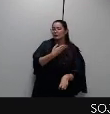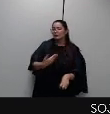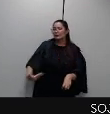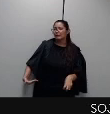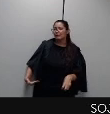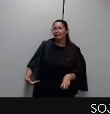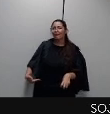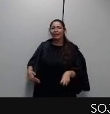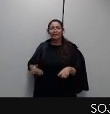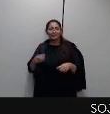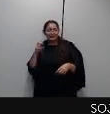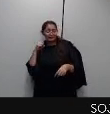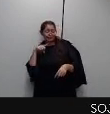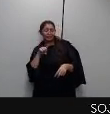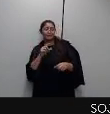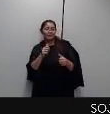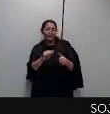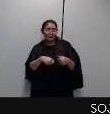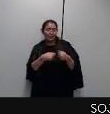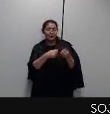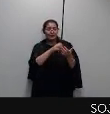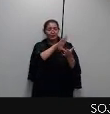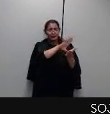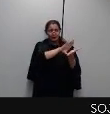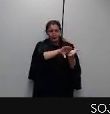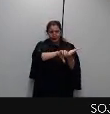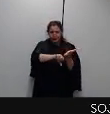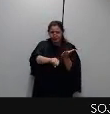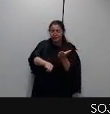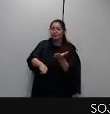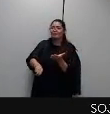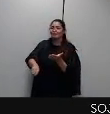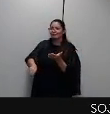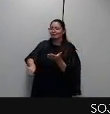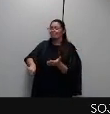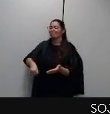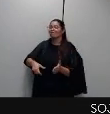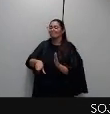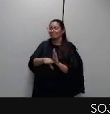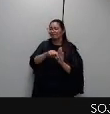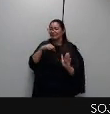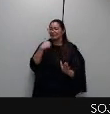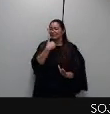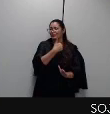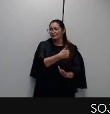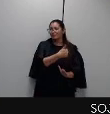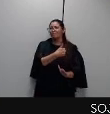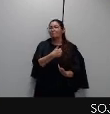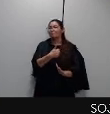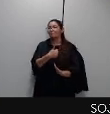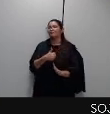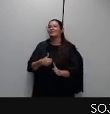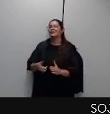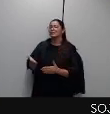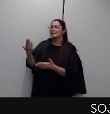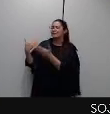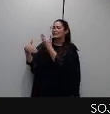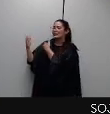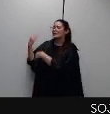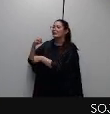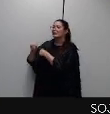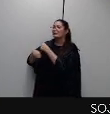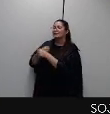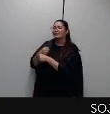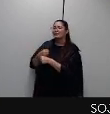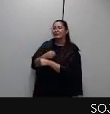documento de dívida na forma do artigo 1º parágrafo único da Lei 9492/97 redação